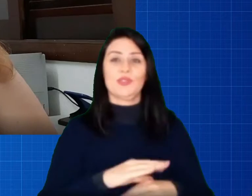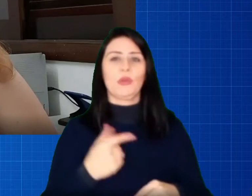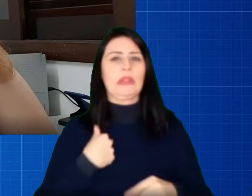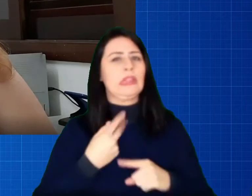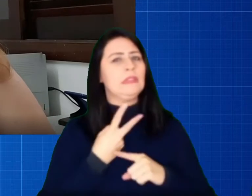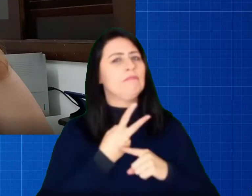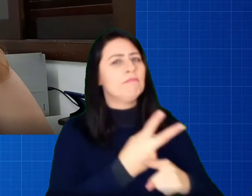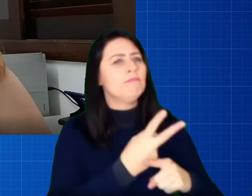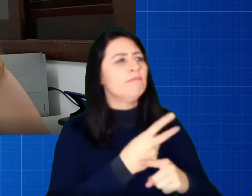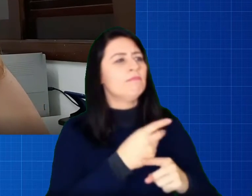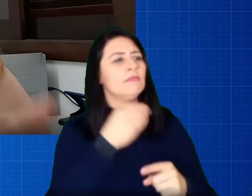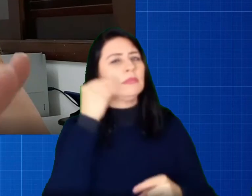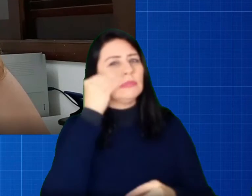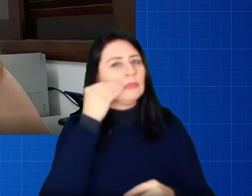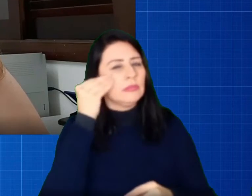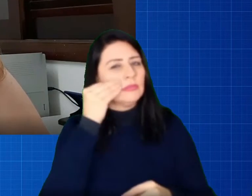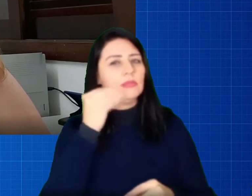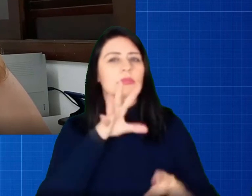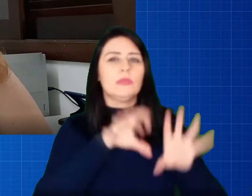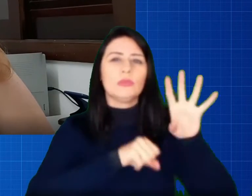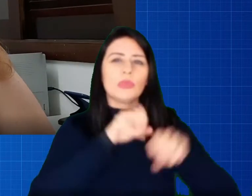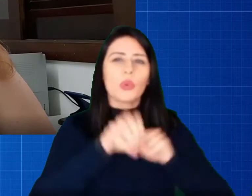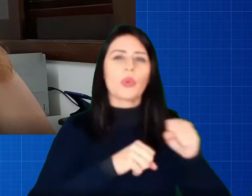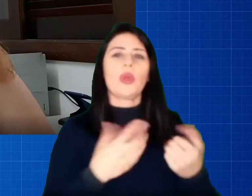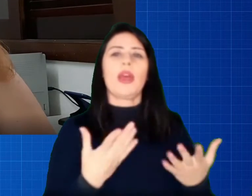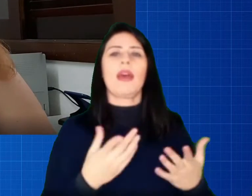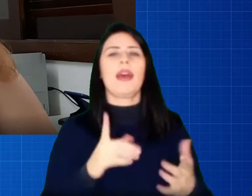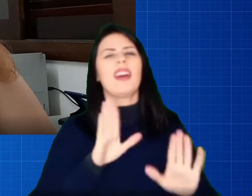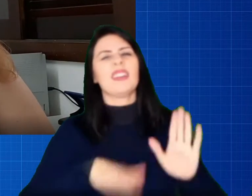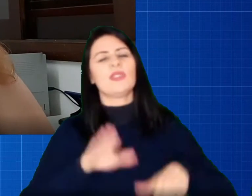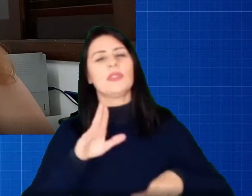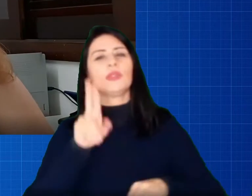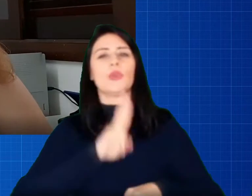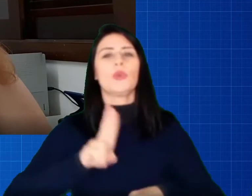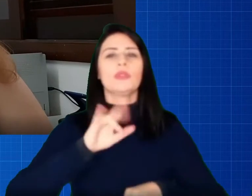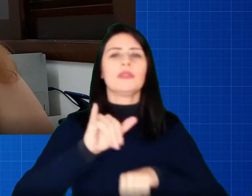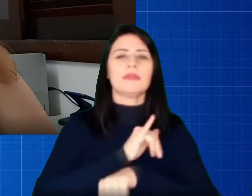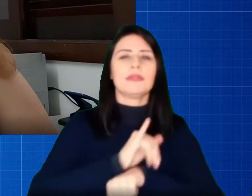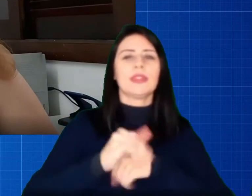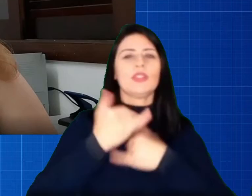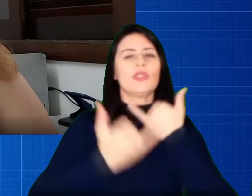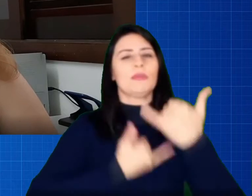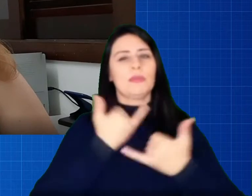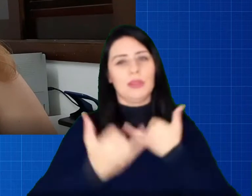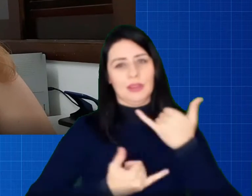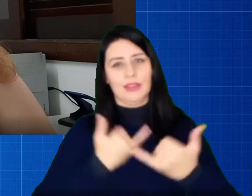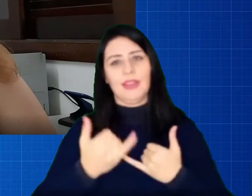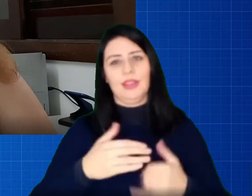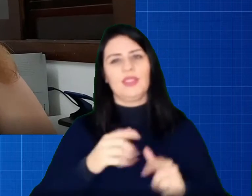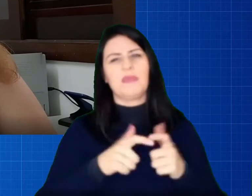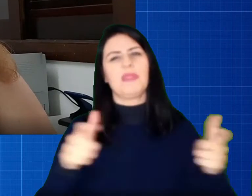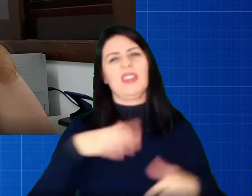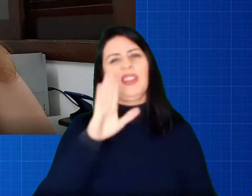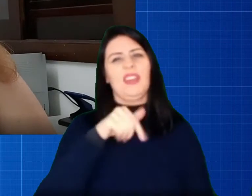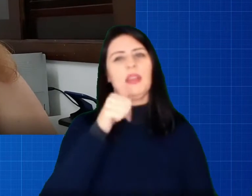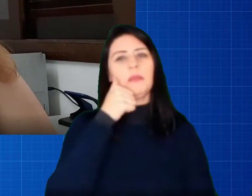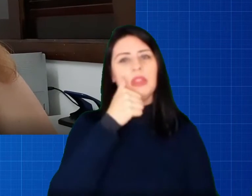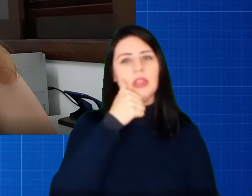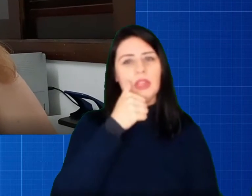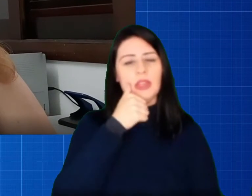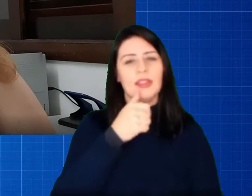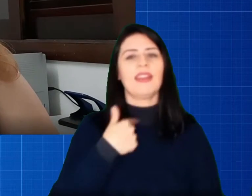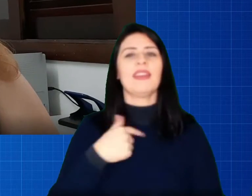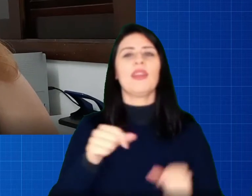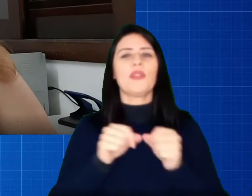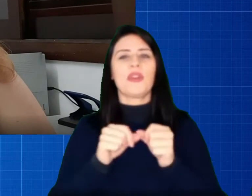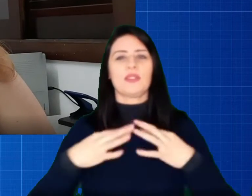mundo entra na dança. Aqui todo mundo faz de tudo. Vamos lá atrás, vamos construir comigo um brinquedo? E aí com as meninas, com os